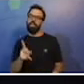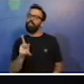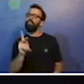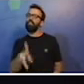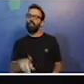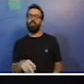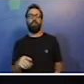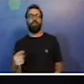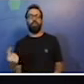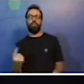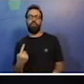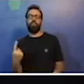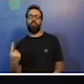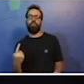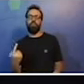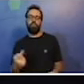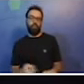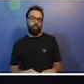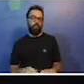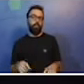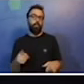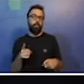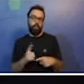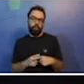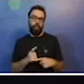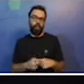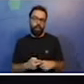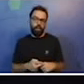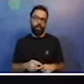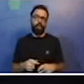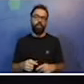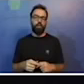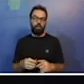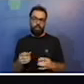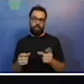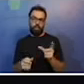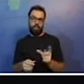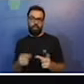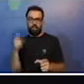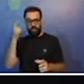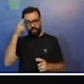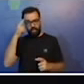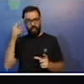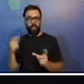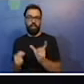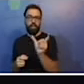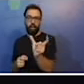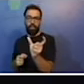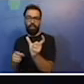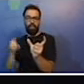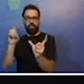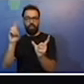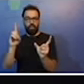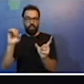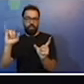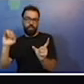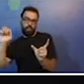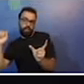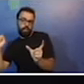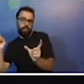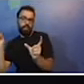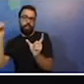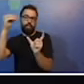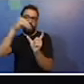Por supor-se que a palavra dia esteja elíptica, ou seja, oculta, escondida na frase, na outra